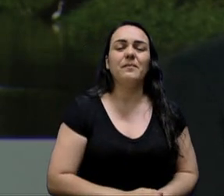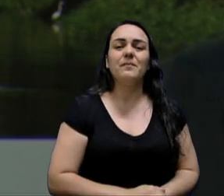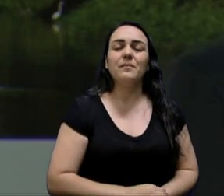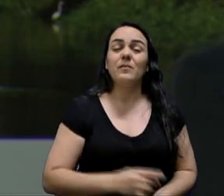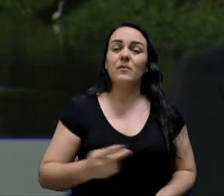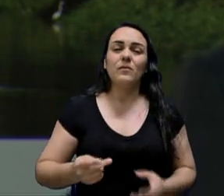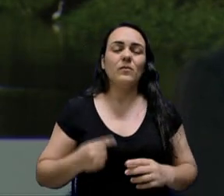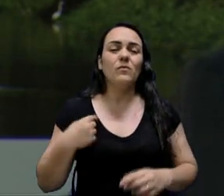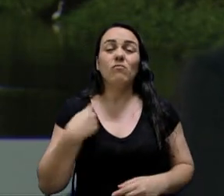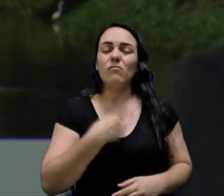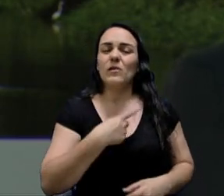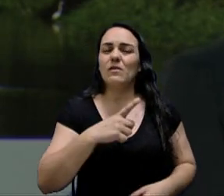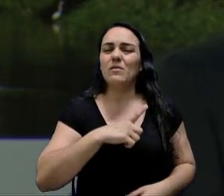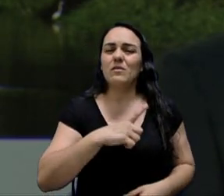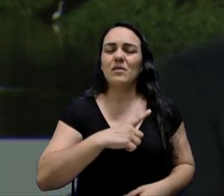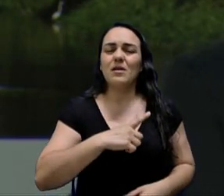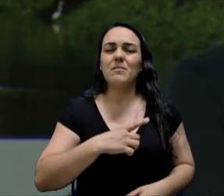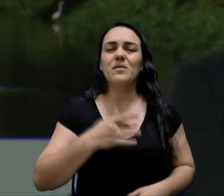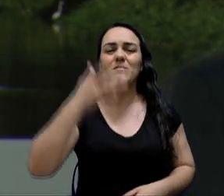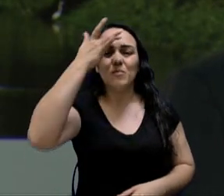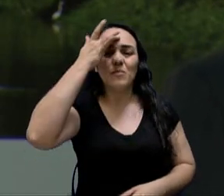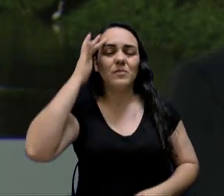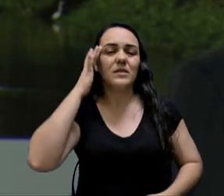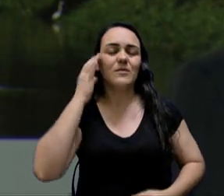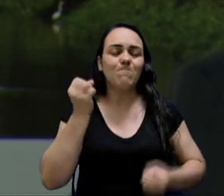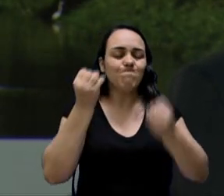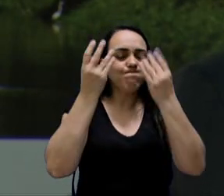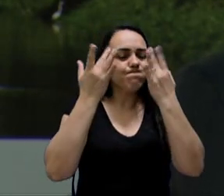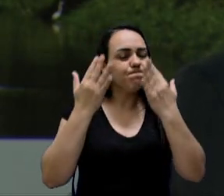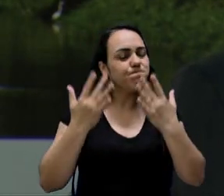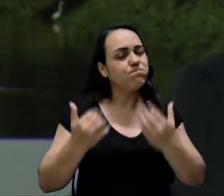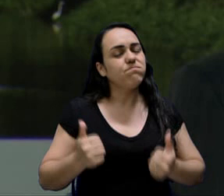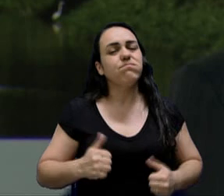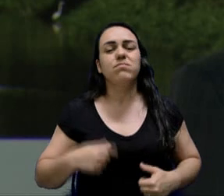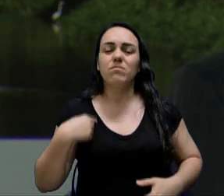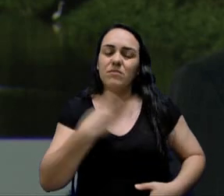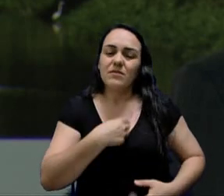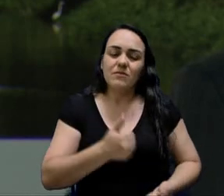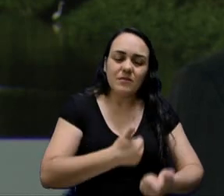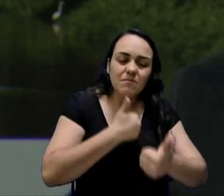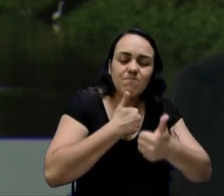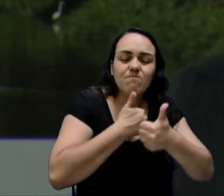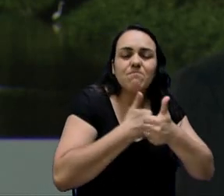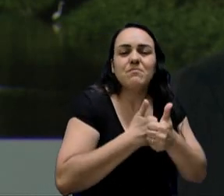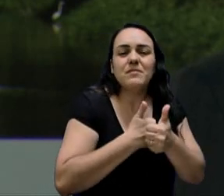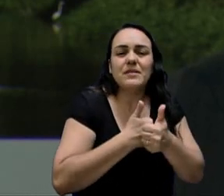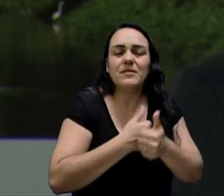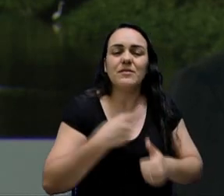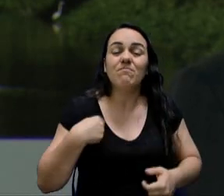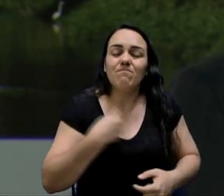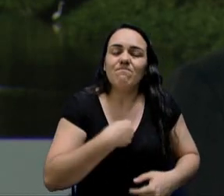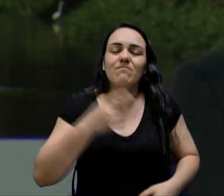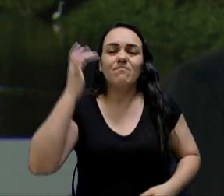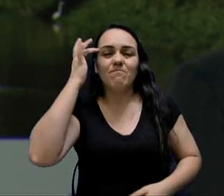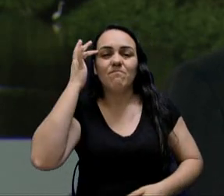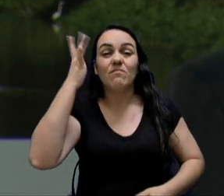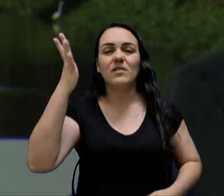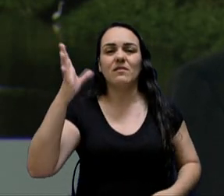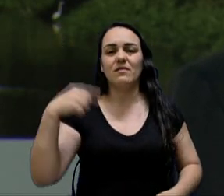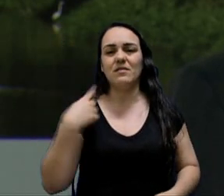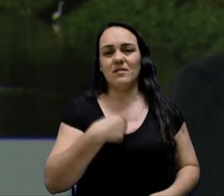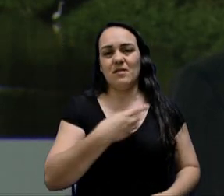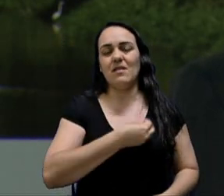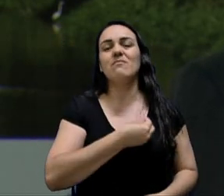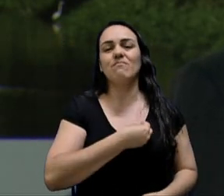Quando temos pessoas tão maravilhosas para compartilhar nossas vidas, tudo fica mais fácil. Posso